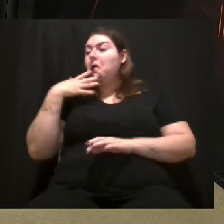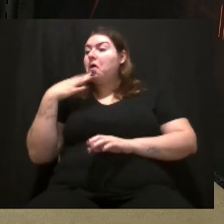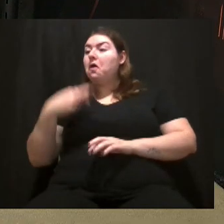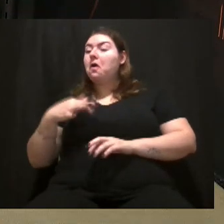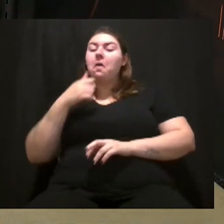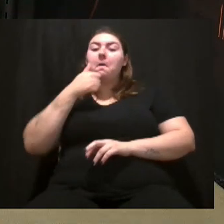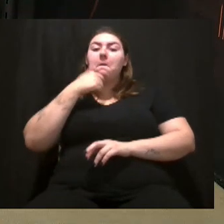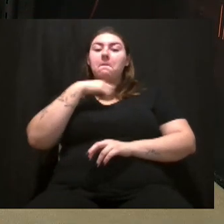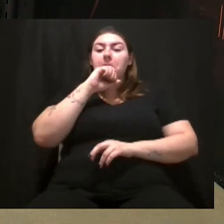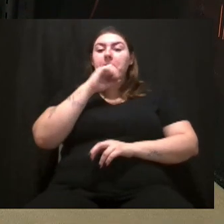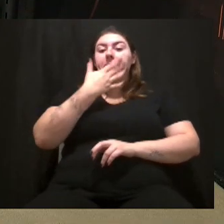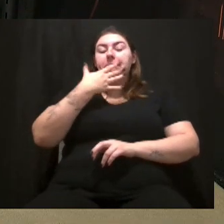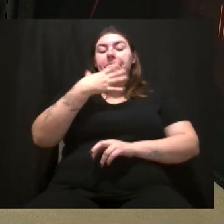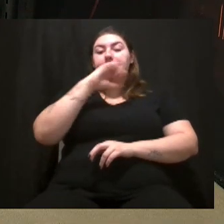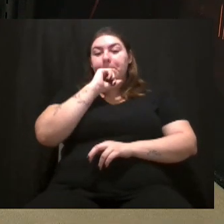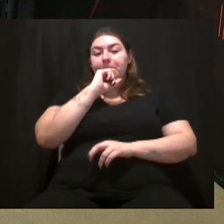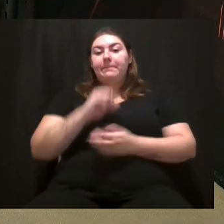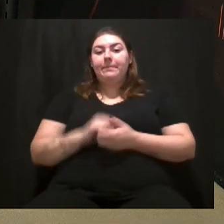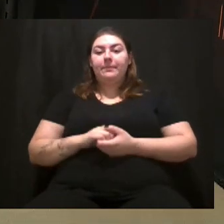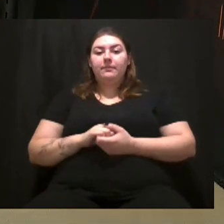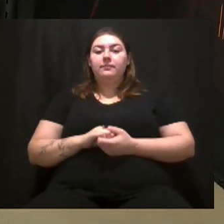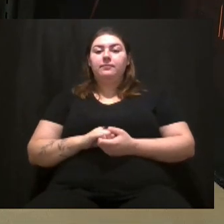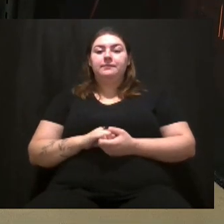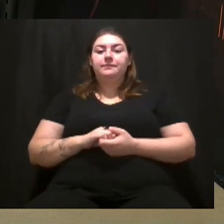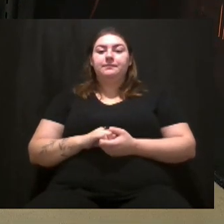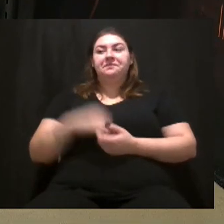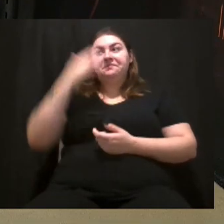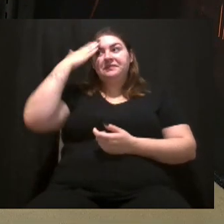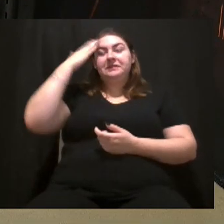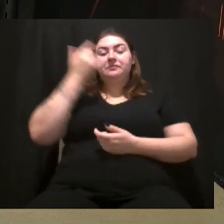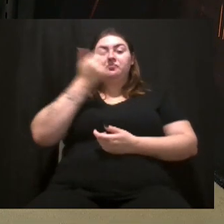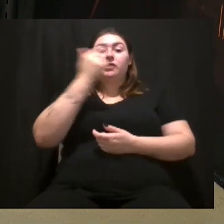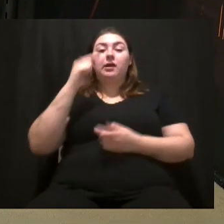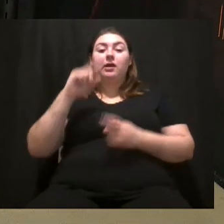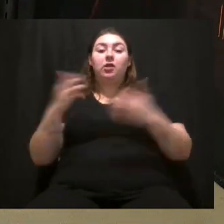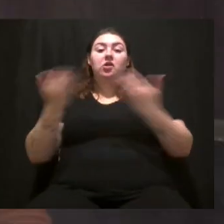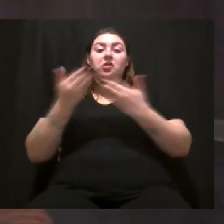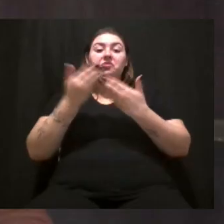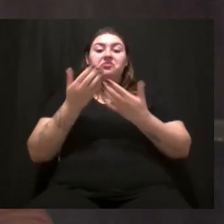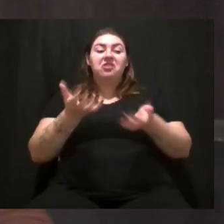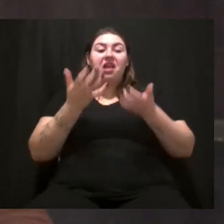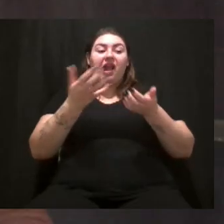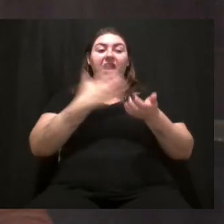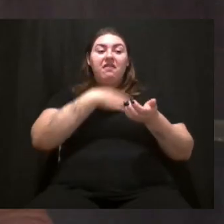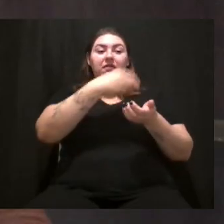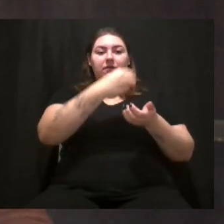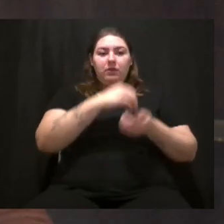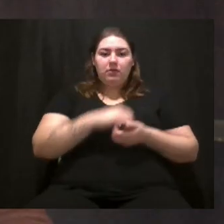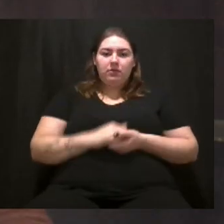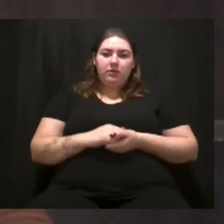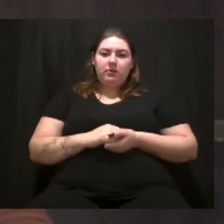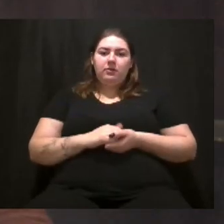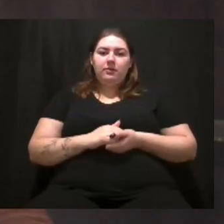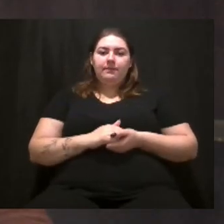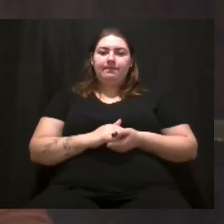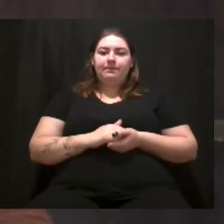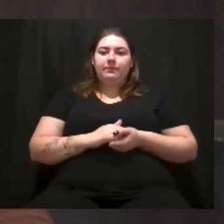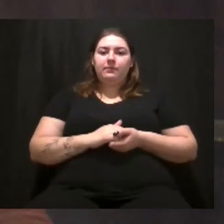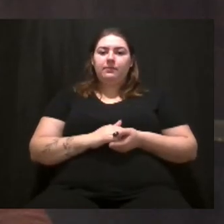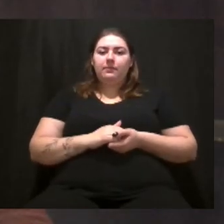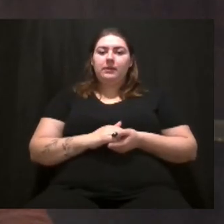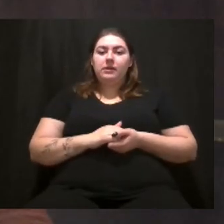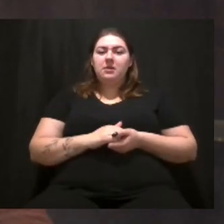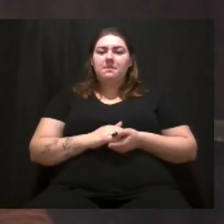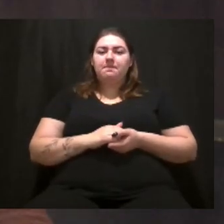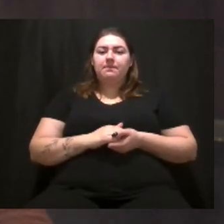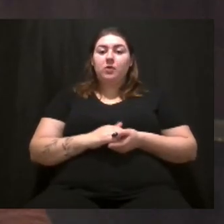não se teve um entendimento e hoje eles projetam para os filhos? Eu acho que vai um pouco além disso, né? Hoje a gente vive num mundo muito